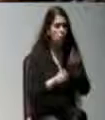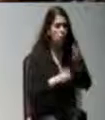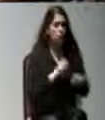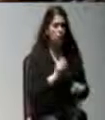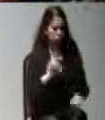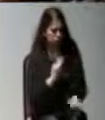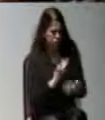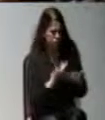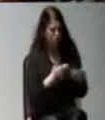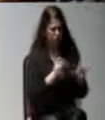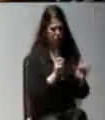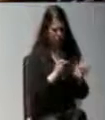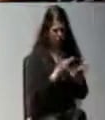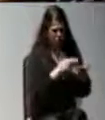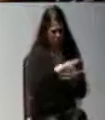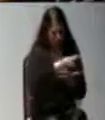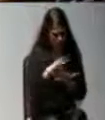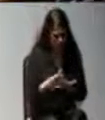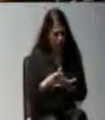e transgêneros,